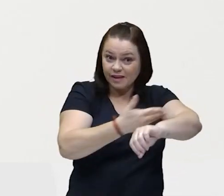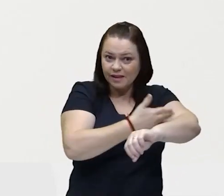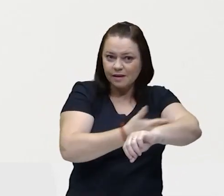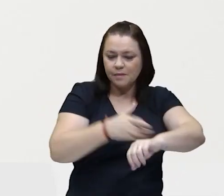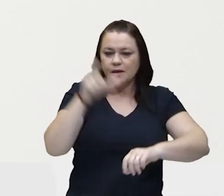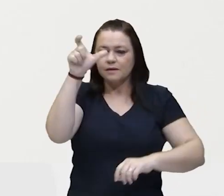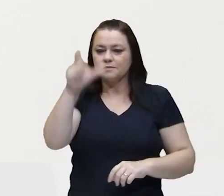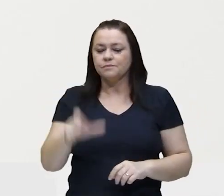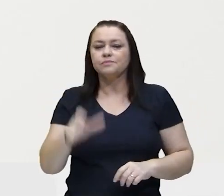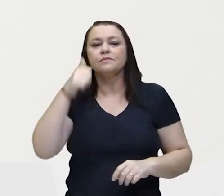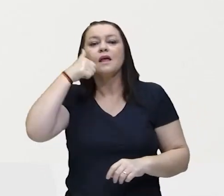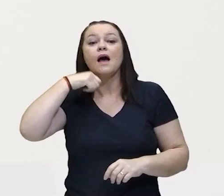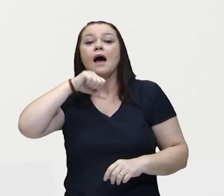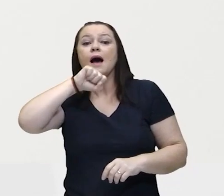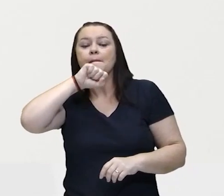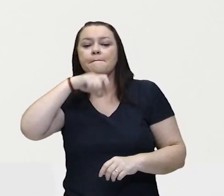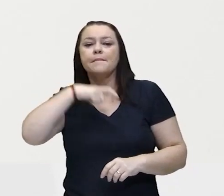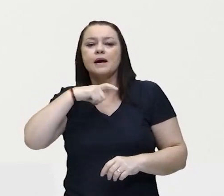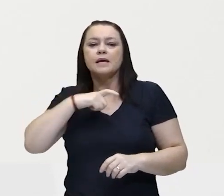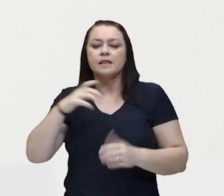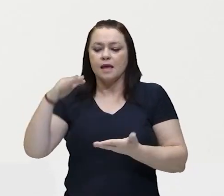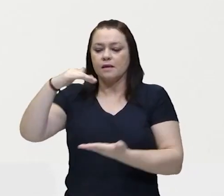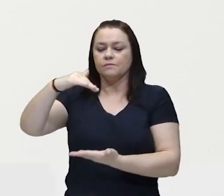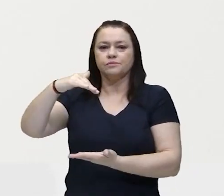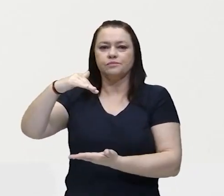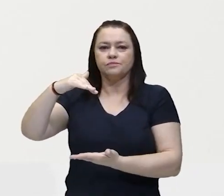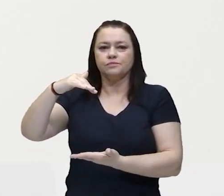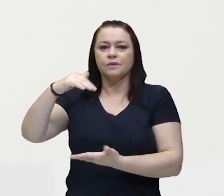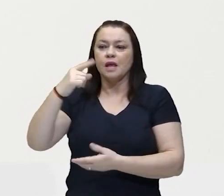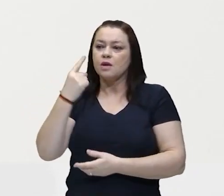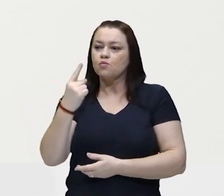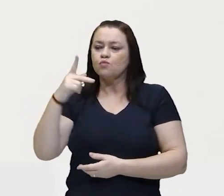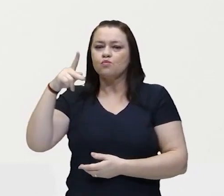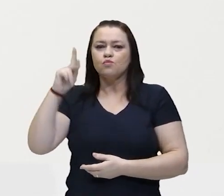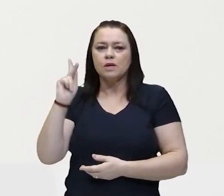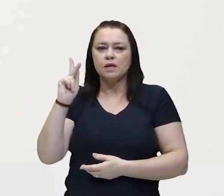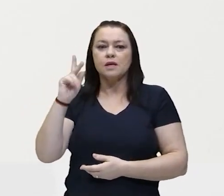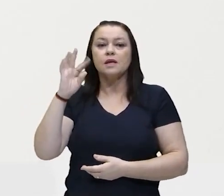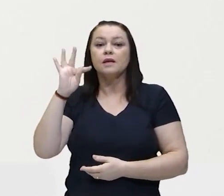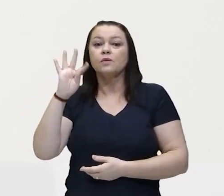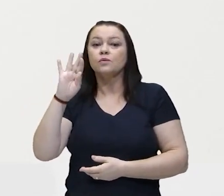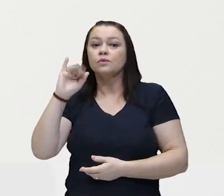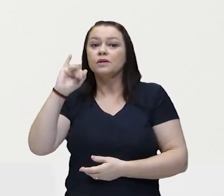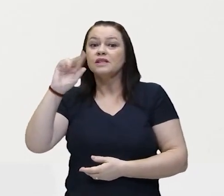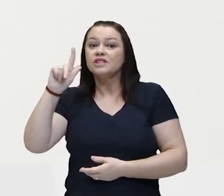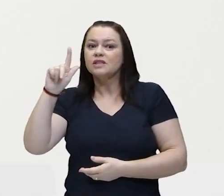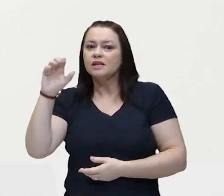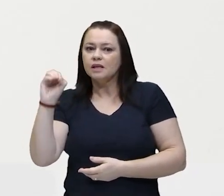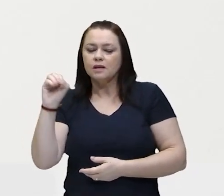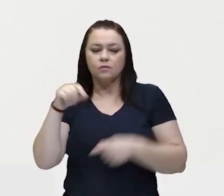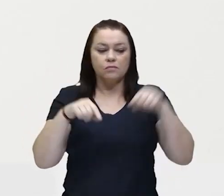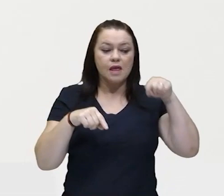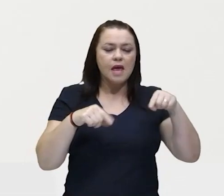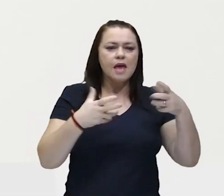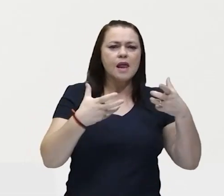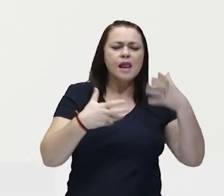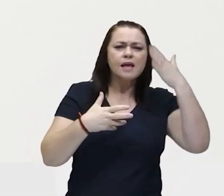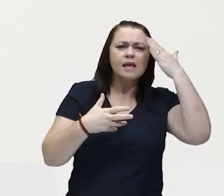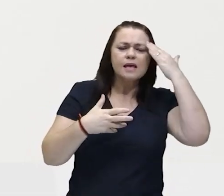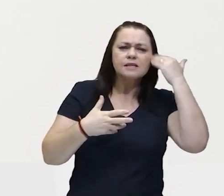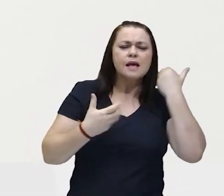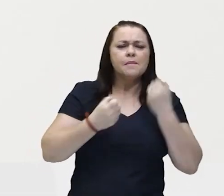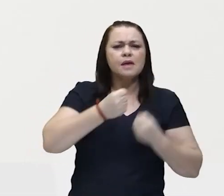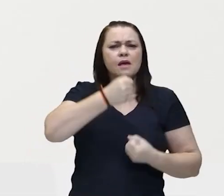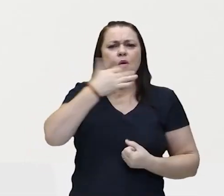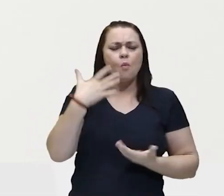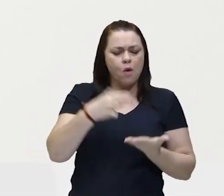mãe da Fran está segurando um pacote de quanto? De 1 quilo. E o que a Fran quer saber? A Fran quer saber